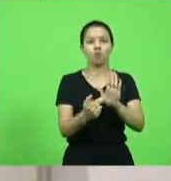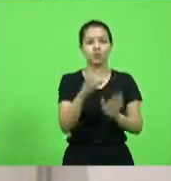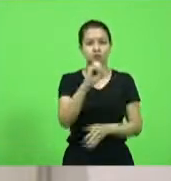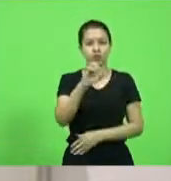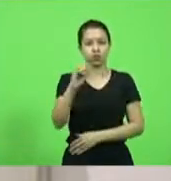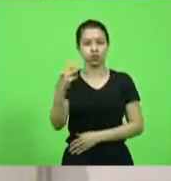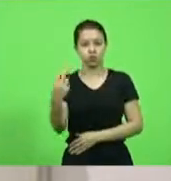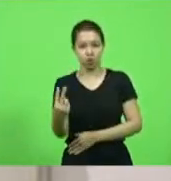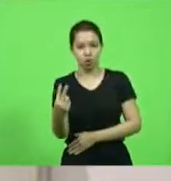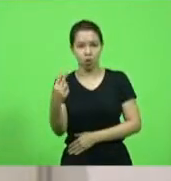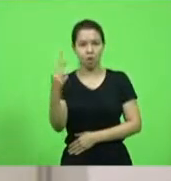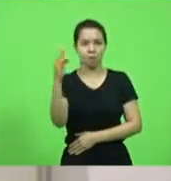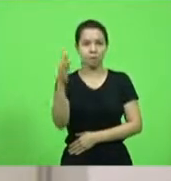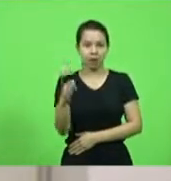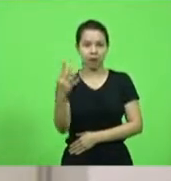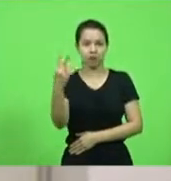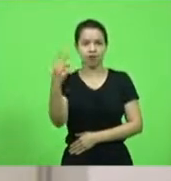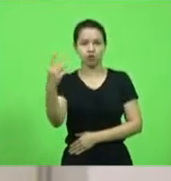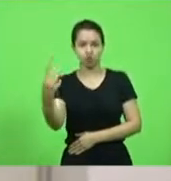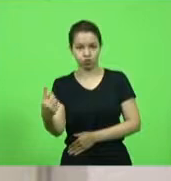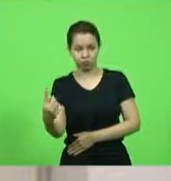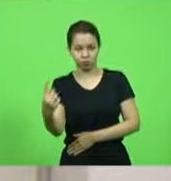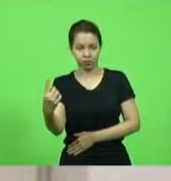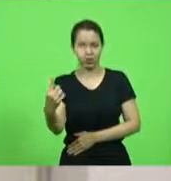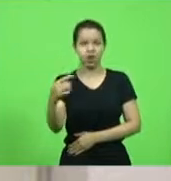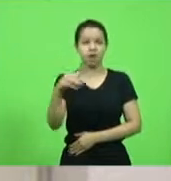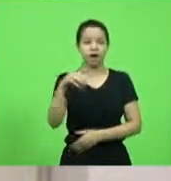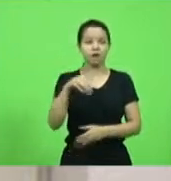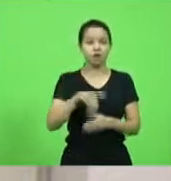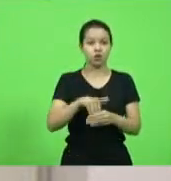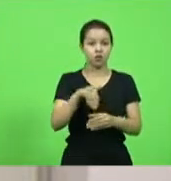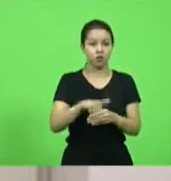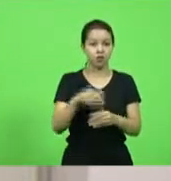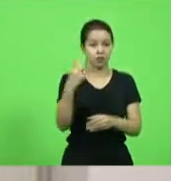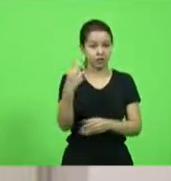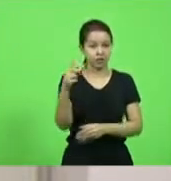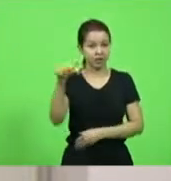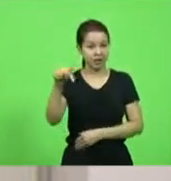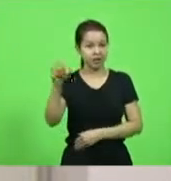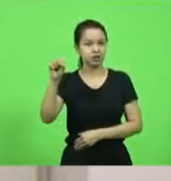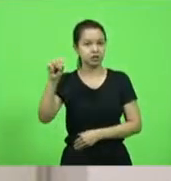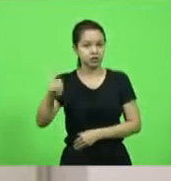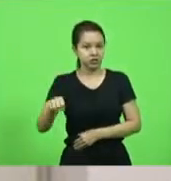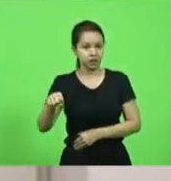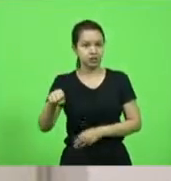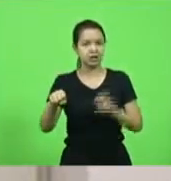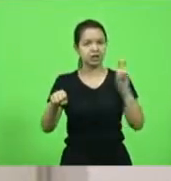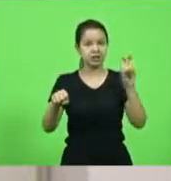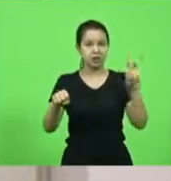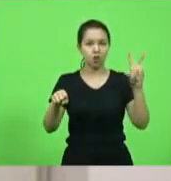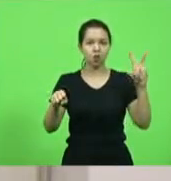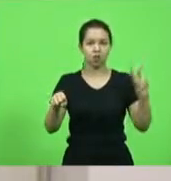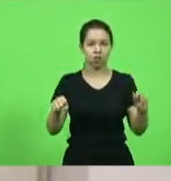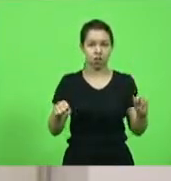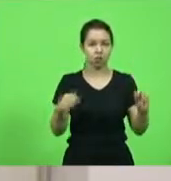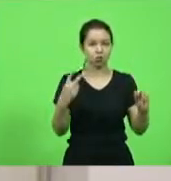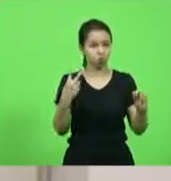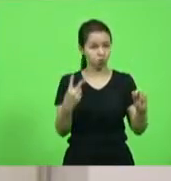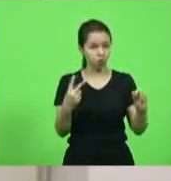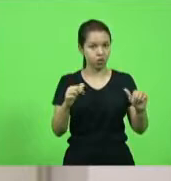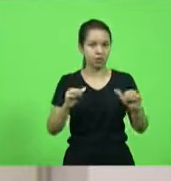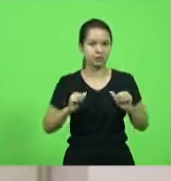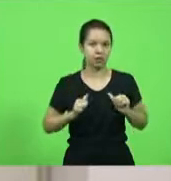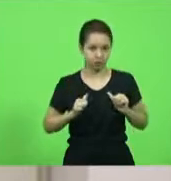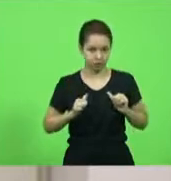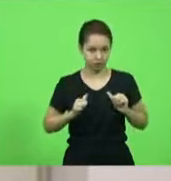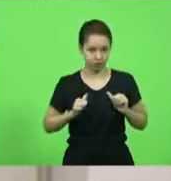002/2021, obtendo a seguinte votação: 27 votos sim, 5 votos não e 2 abstenções.